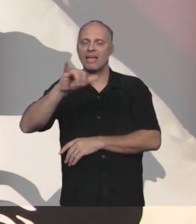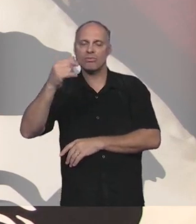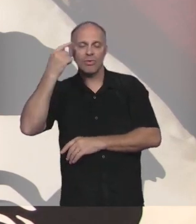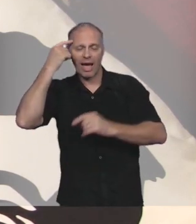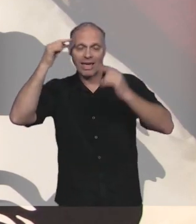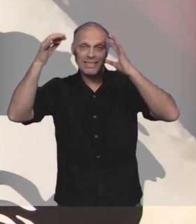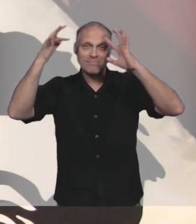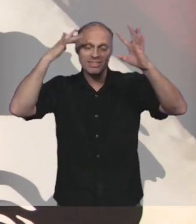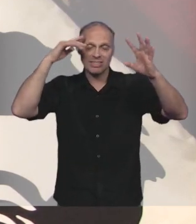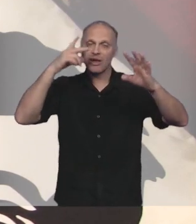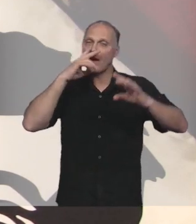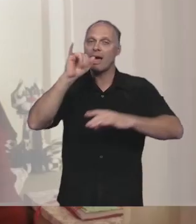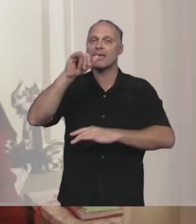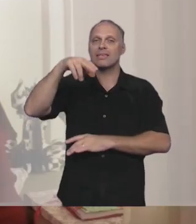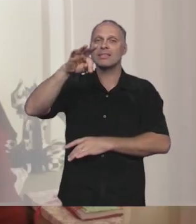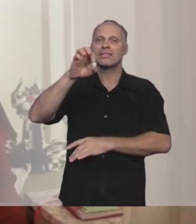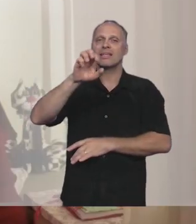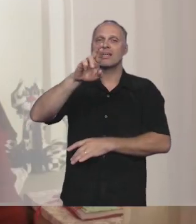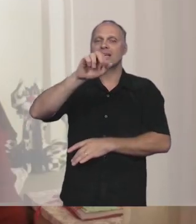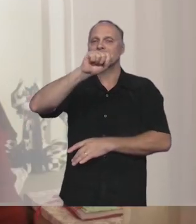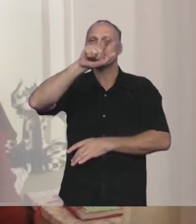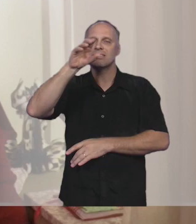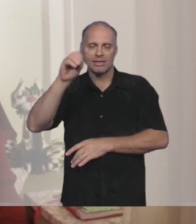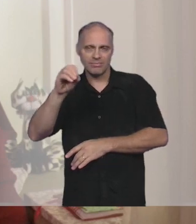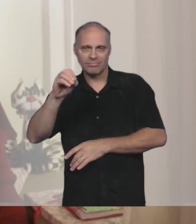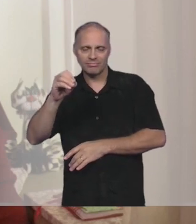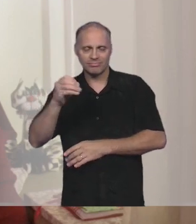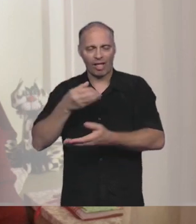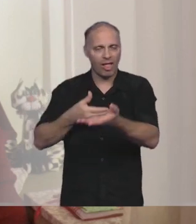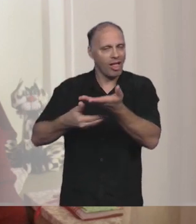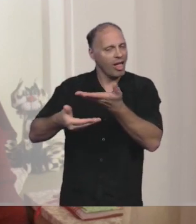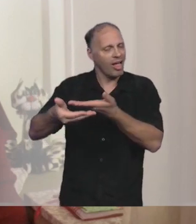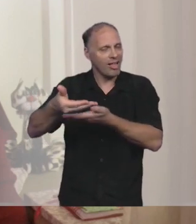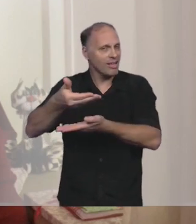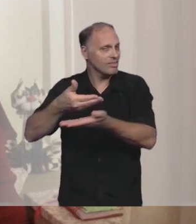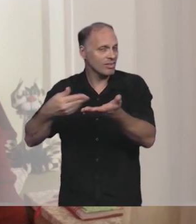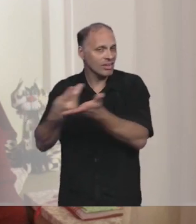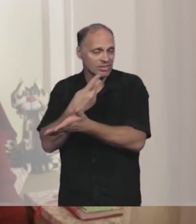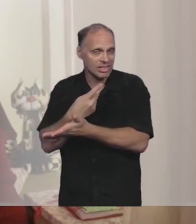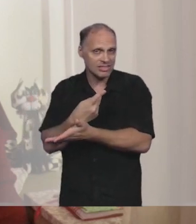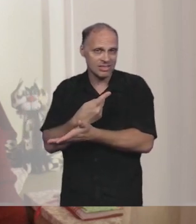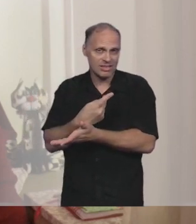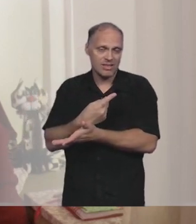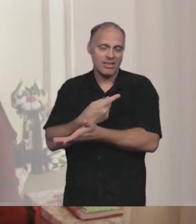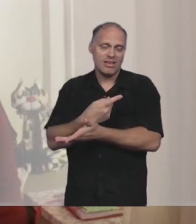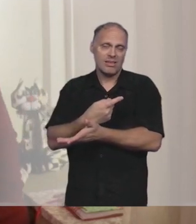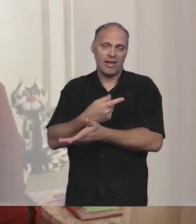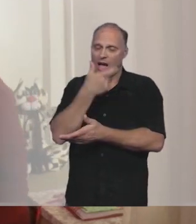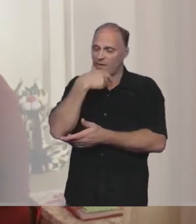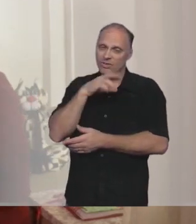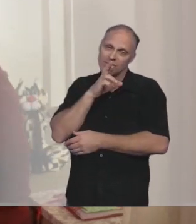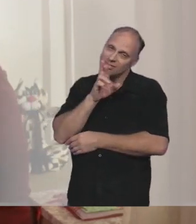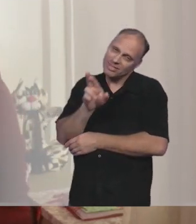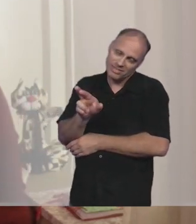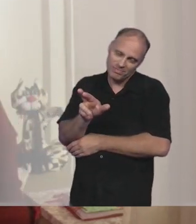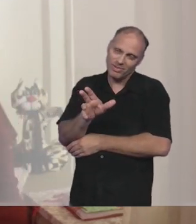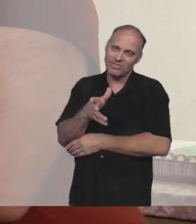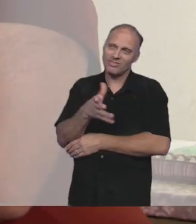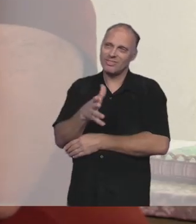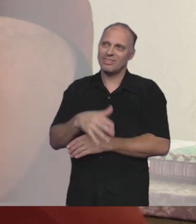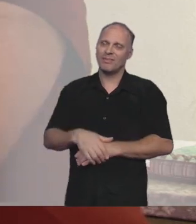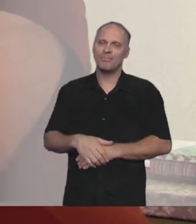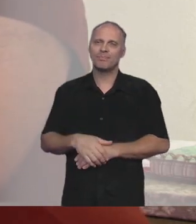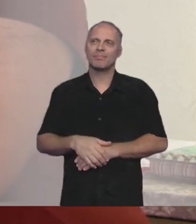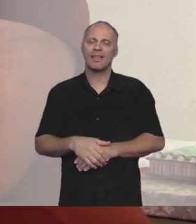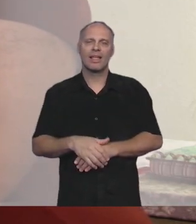precisa, enfim, né? Acho que eu te respondi. Leandro, assim, a gente está num programa